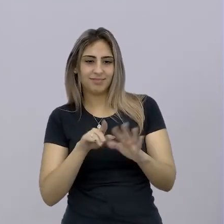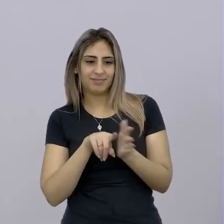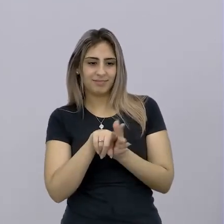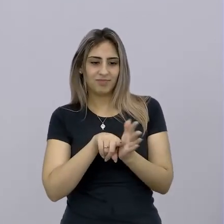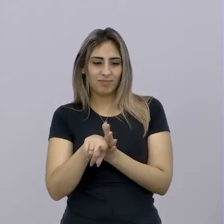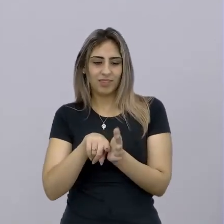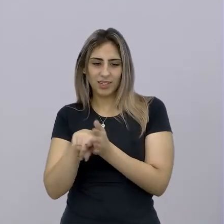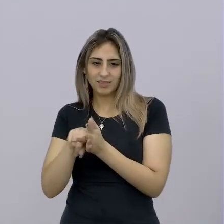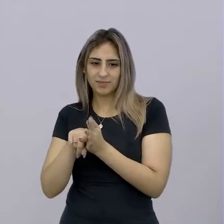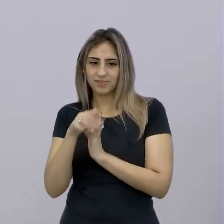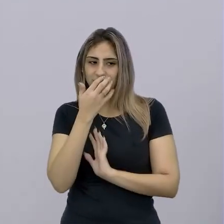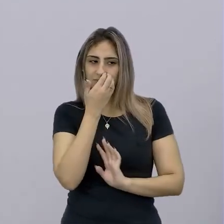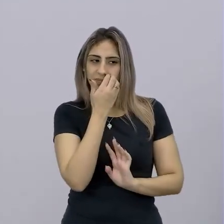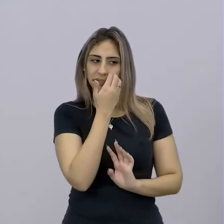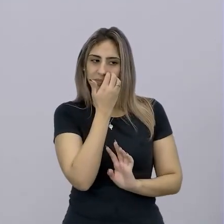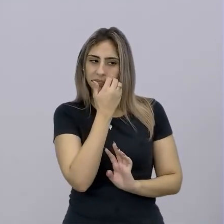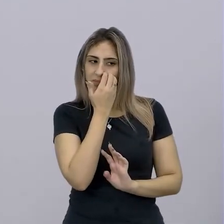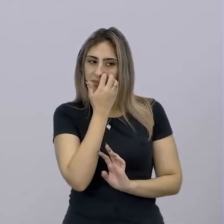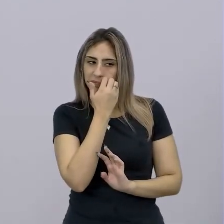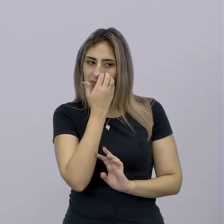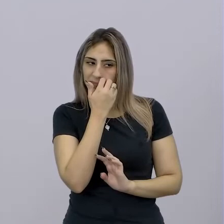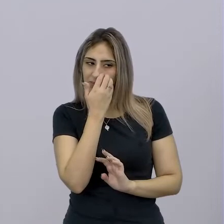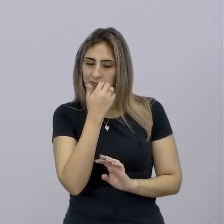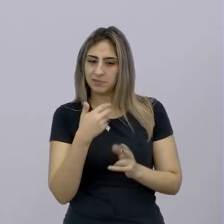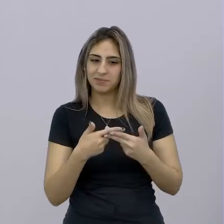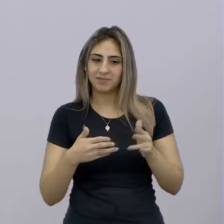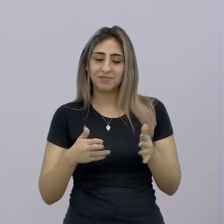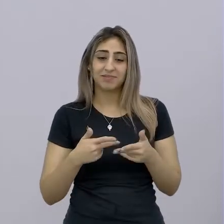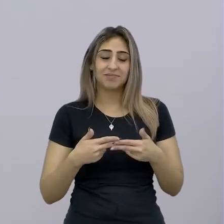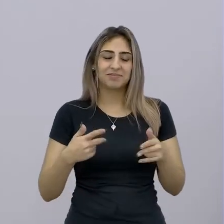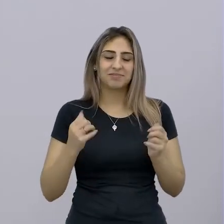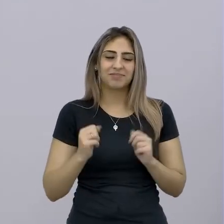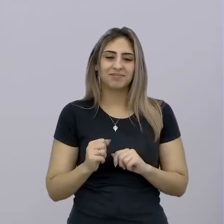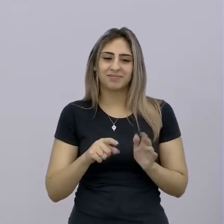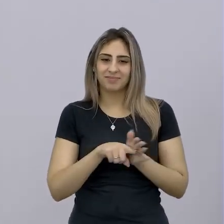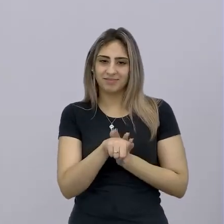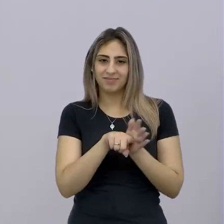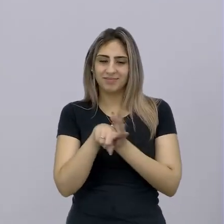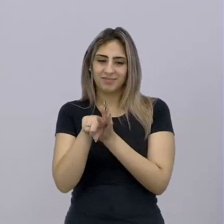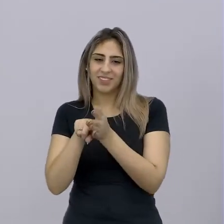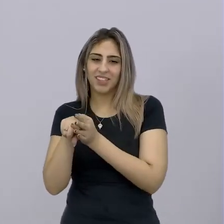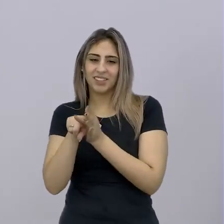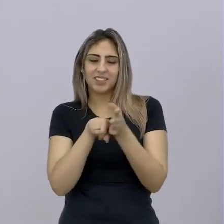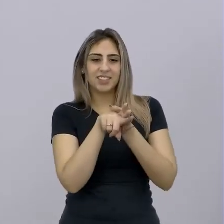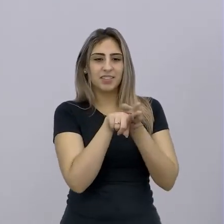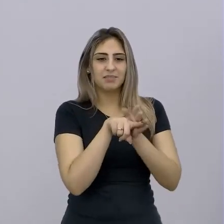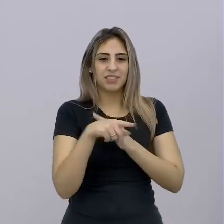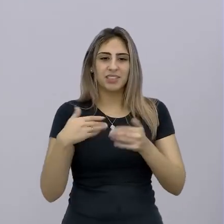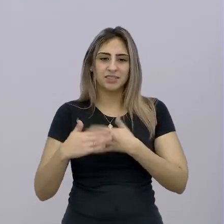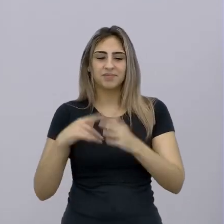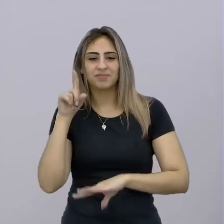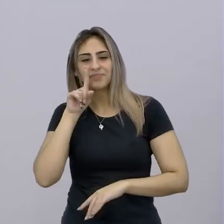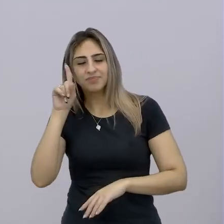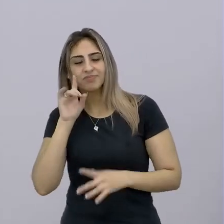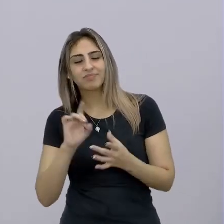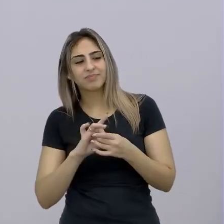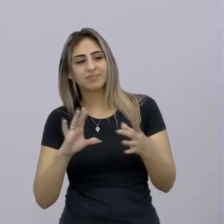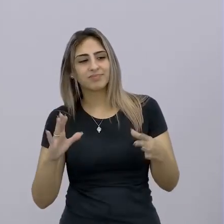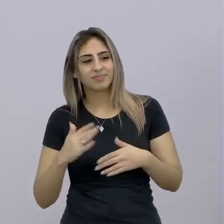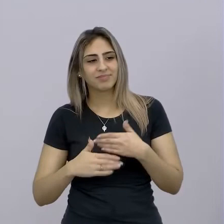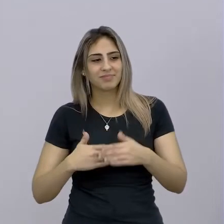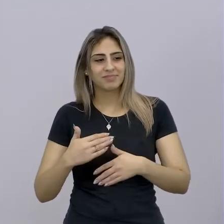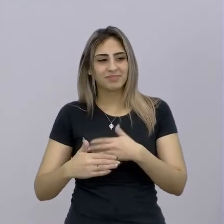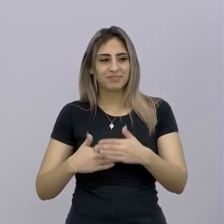na sua singularidade, né? Então, a gente não pode dizer, por exemplo, que esse modelo dos Estados Unidos ele poderia ser importado para o